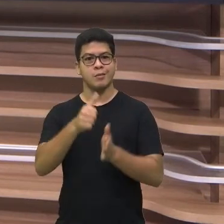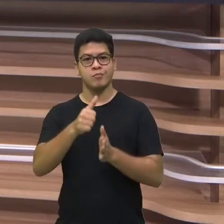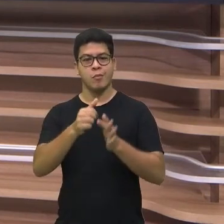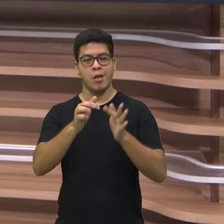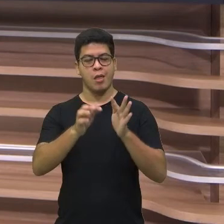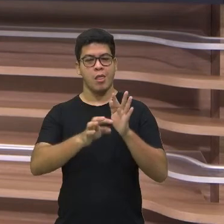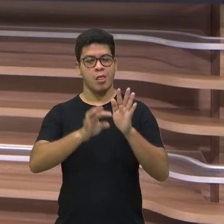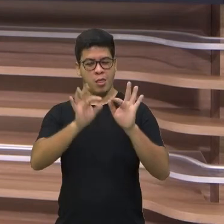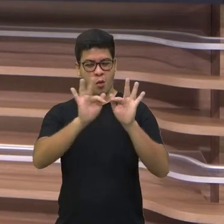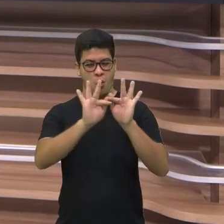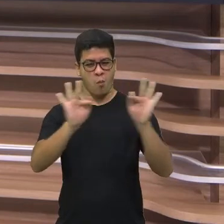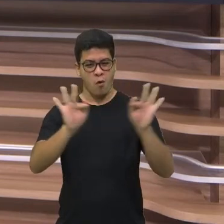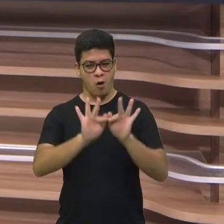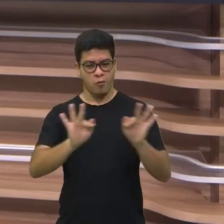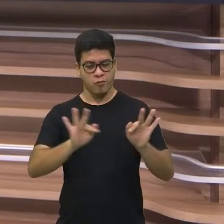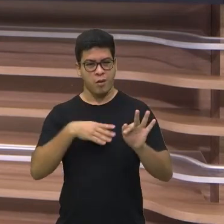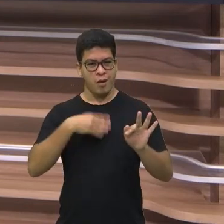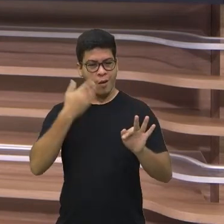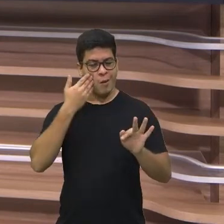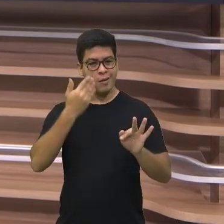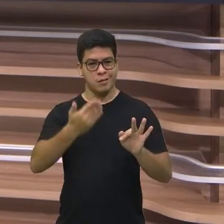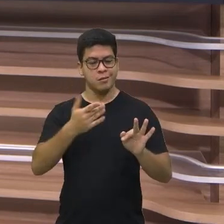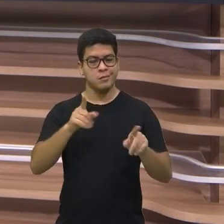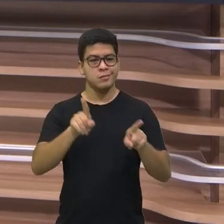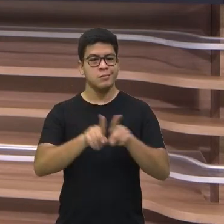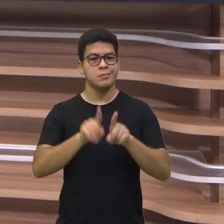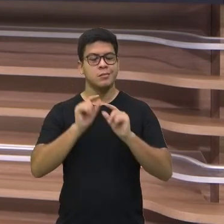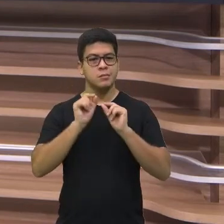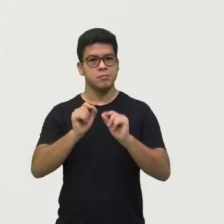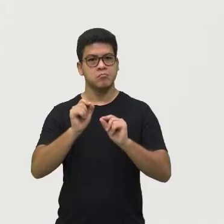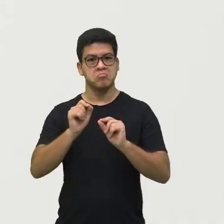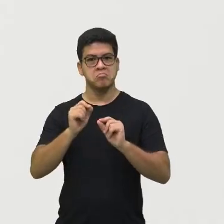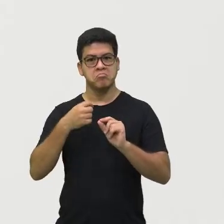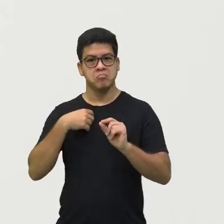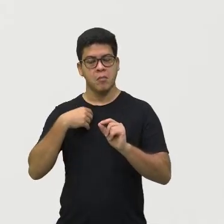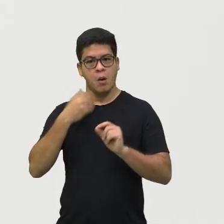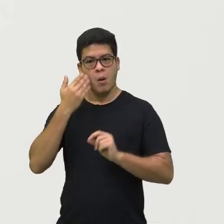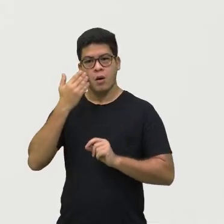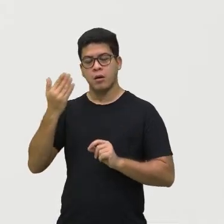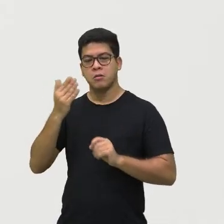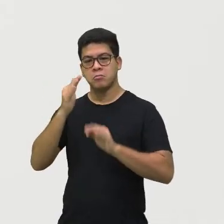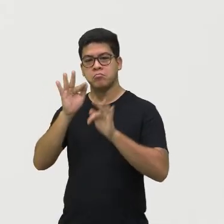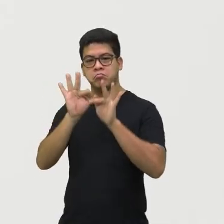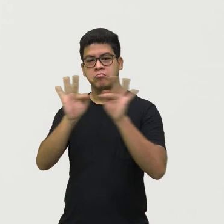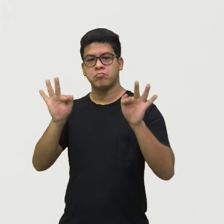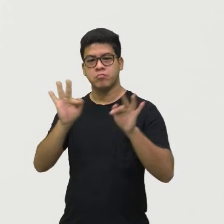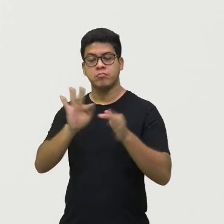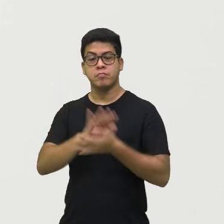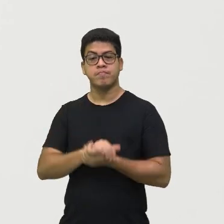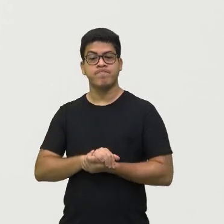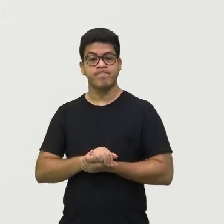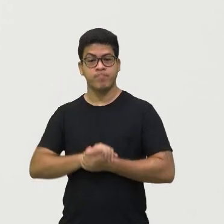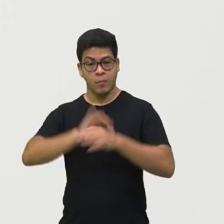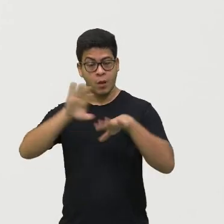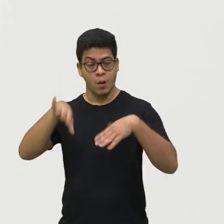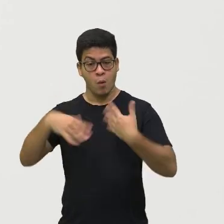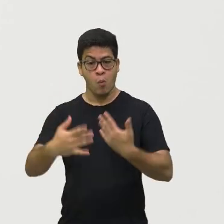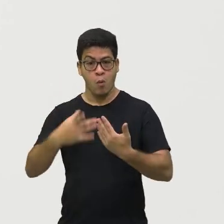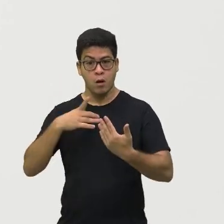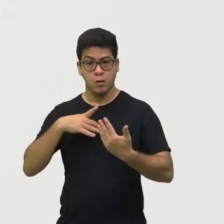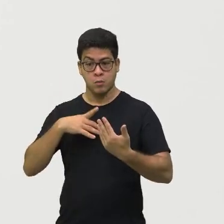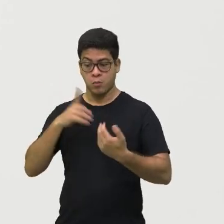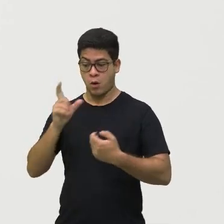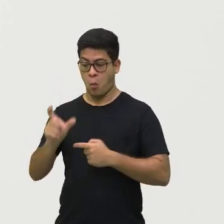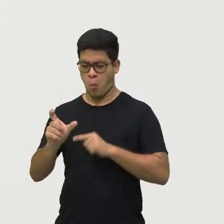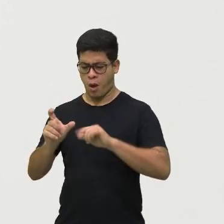uma frase, né, a respeito aí do assunto da aula de hoje. Então vamos aqui, ó, observar a frase. Quando uma